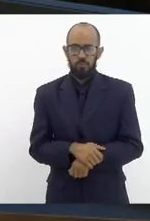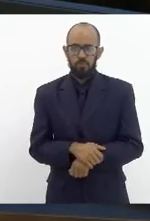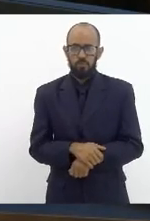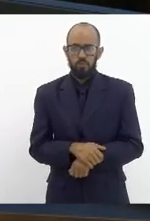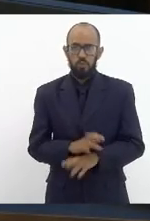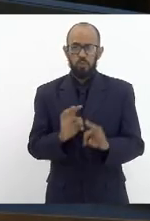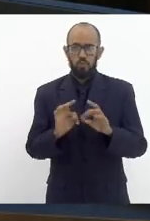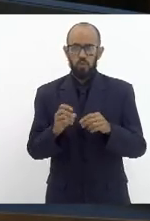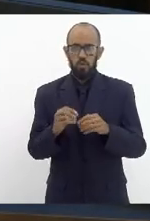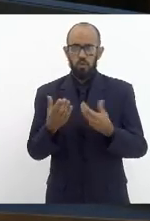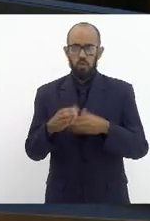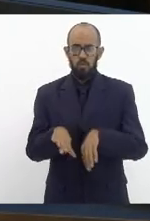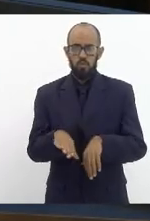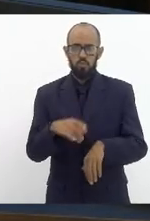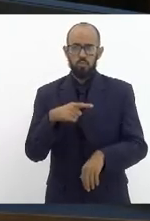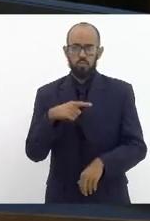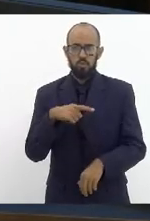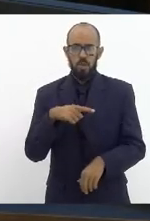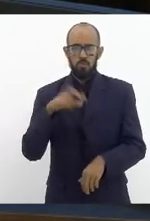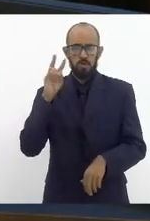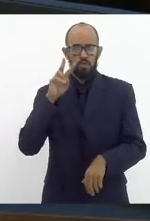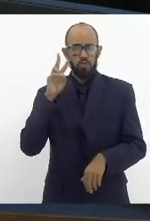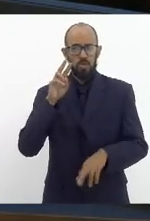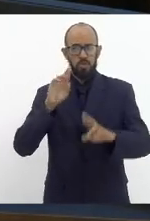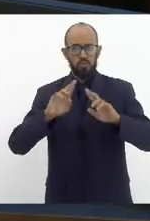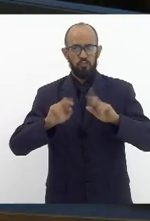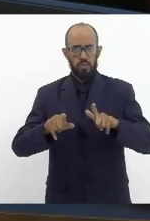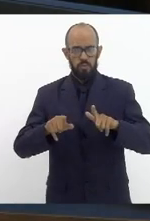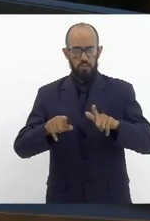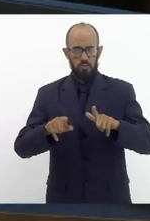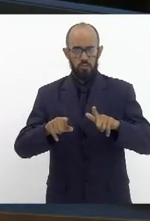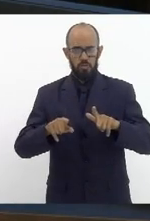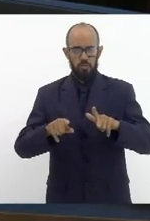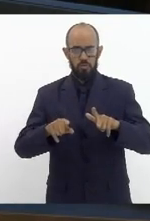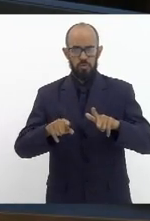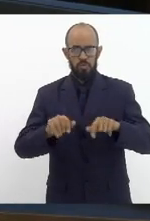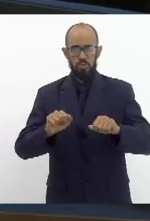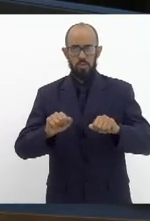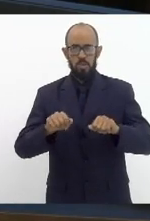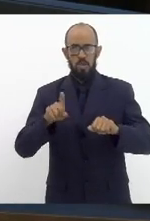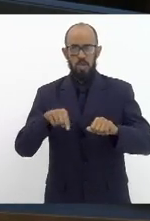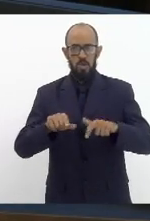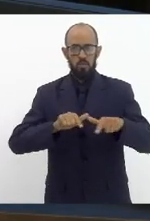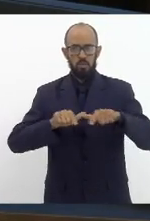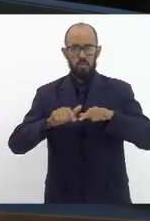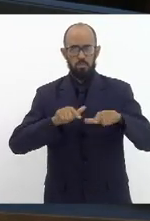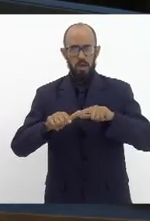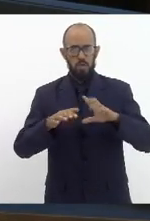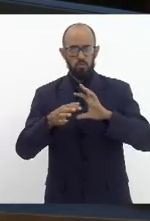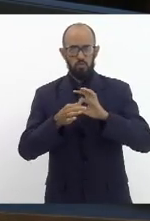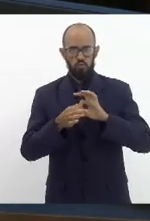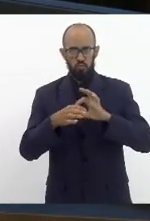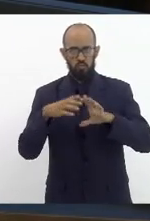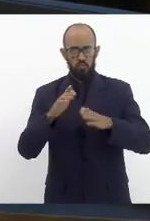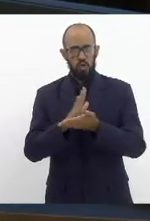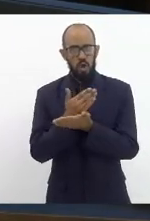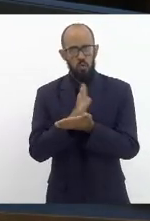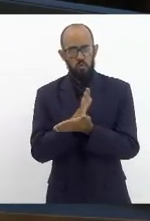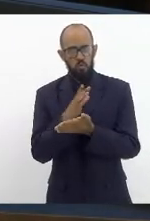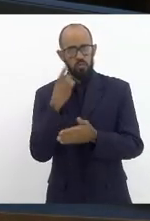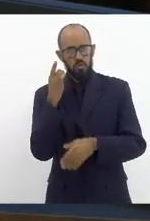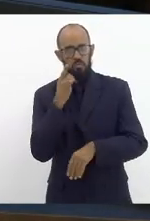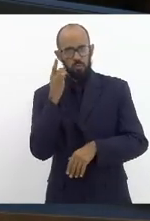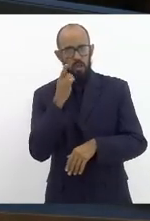Todo concurso público tem uma história diferente. Através do trabalho integrado de alguns poucos deputados nessa casa e da Comissão de Servidores